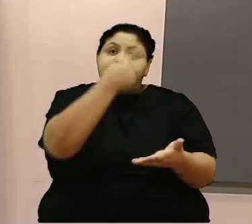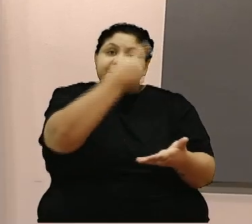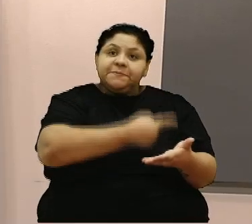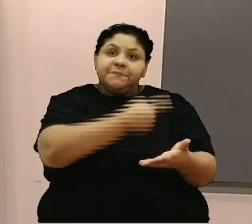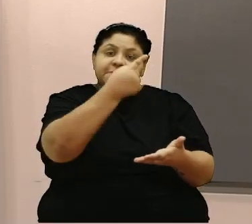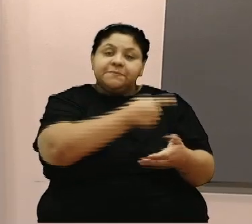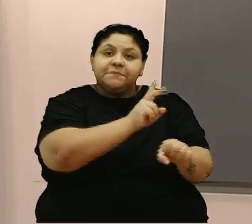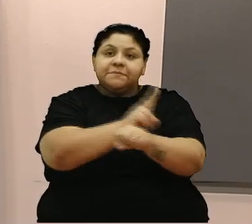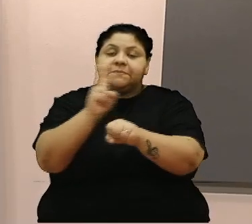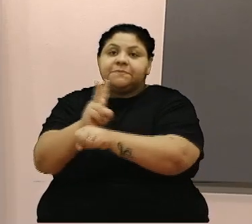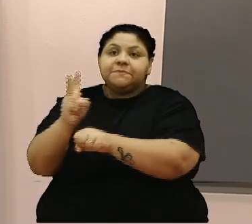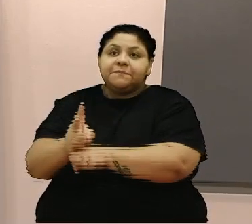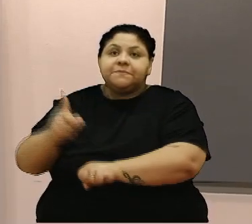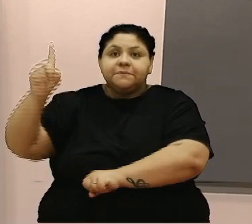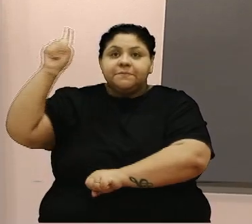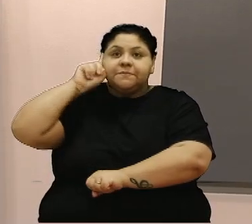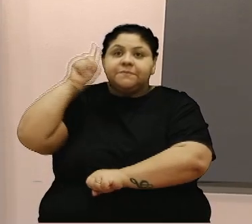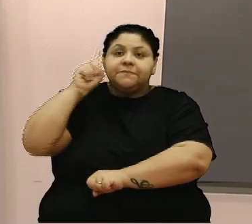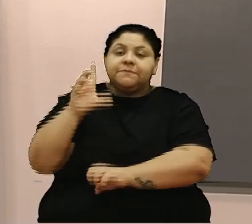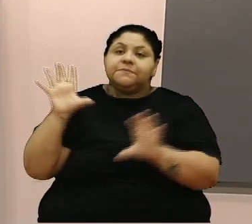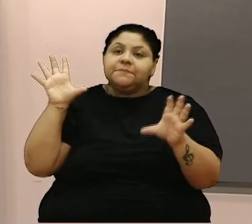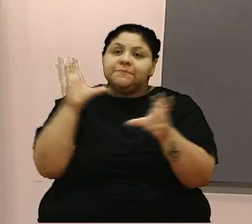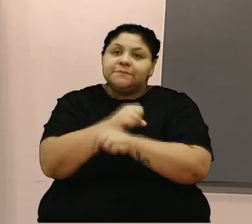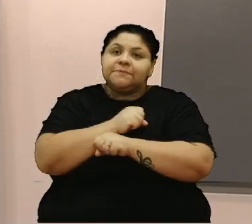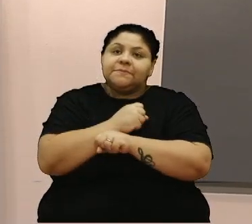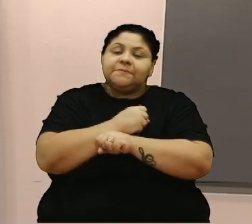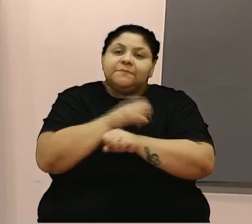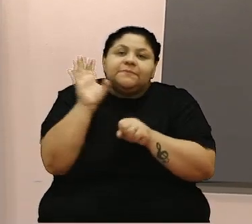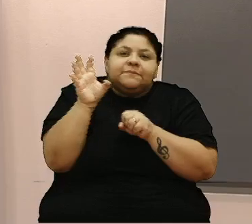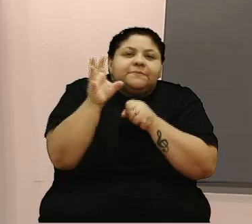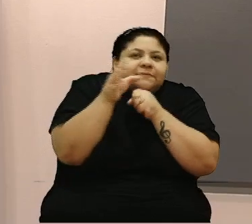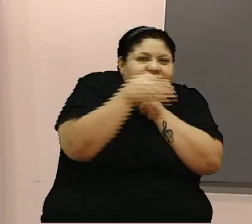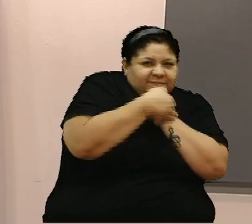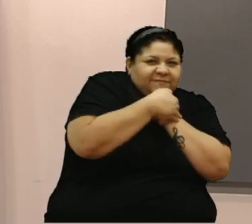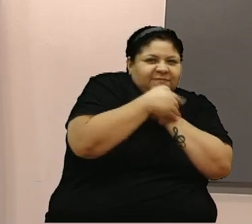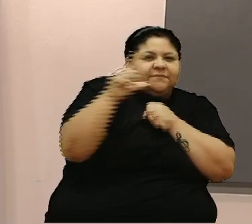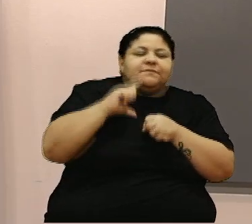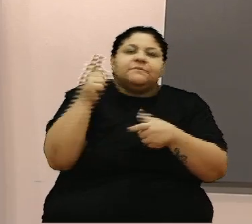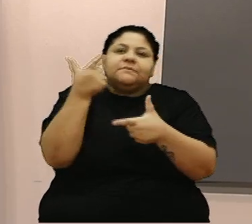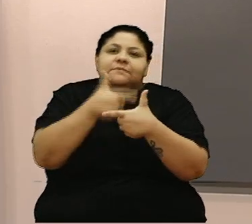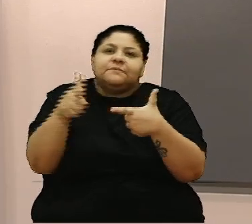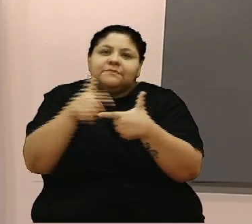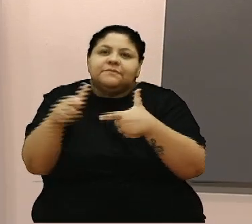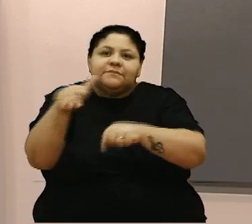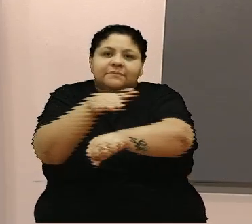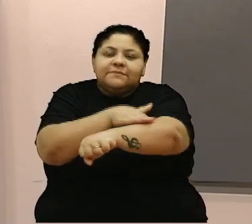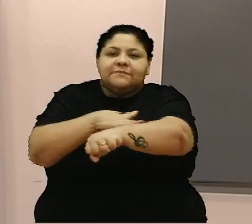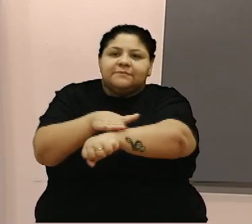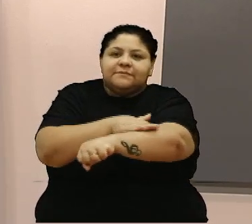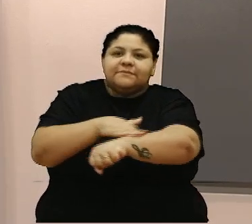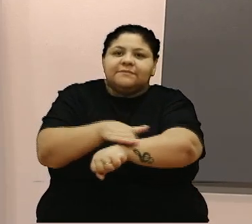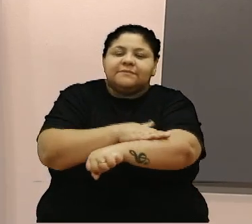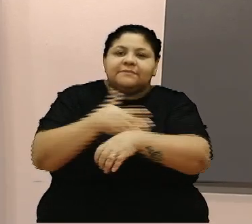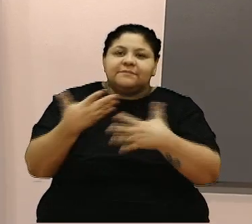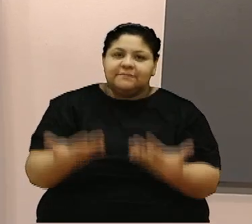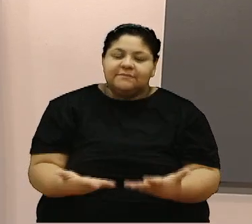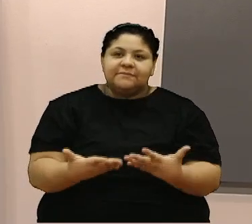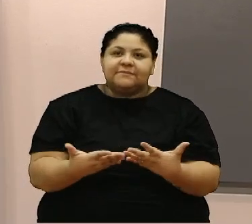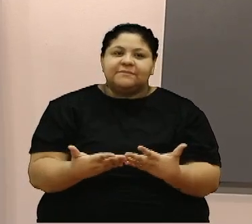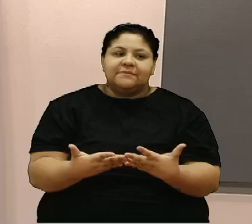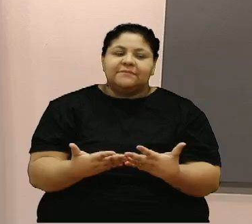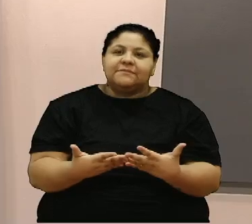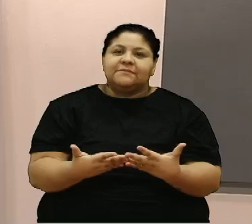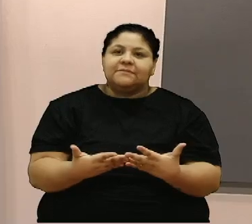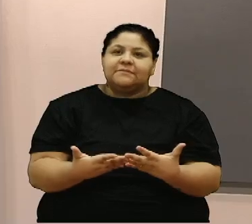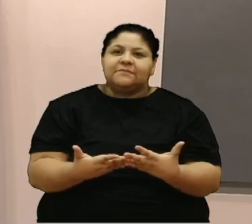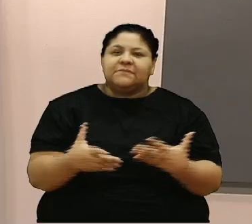noite. Eles ficavam acuados lá nas tesouras da casa, eles tinham problema de pele, eles eram